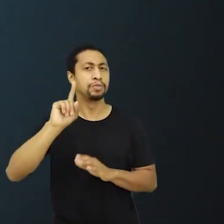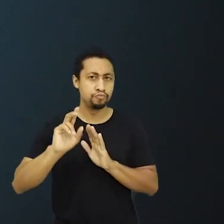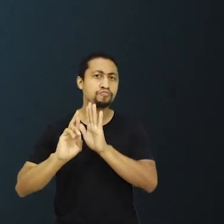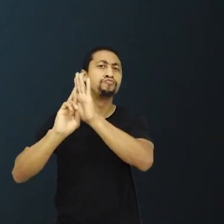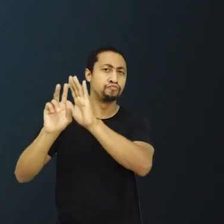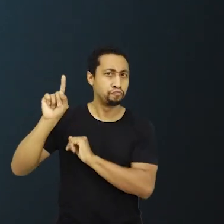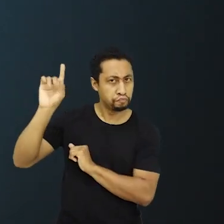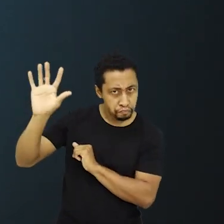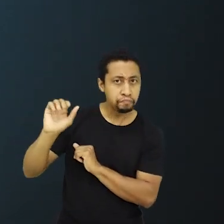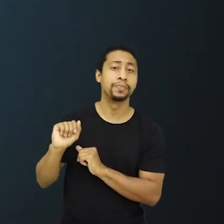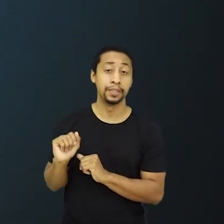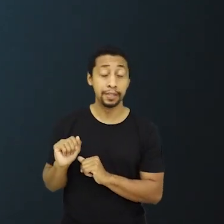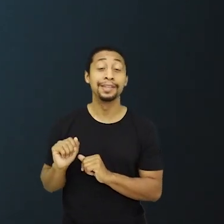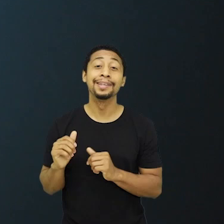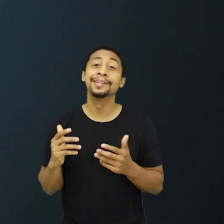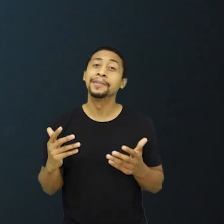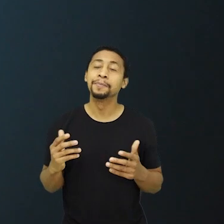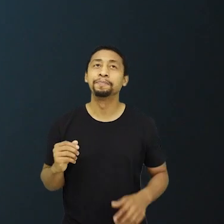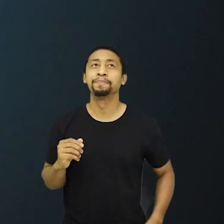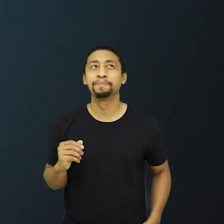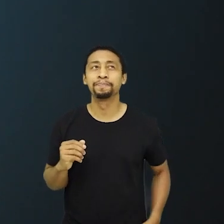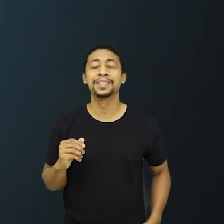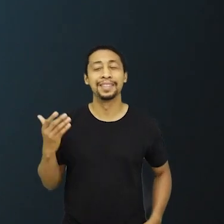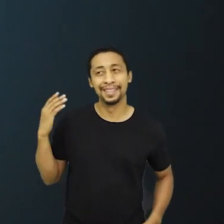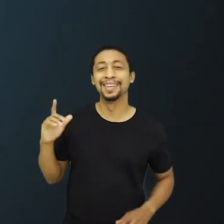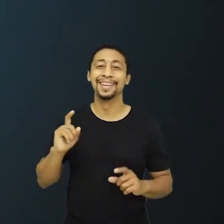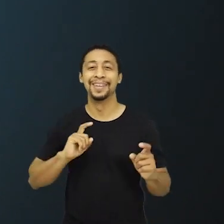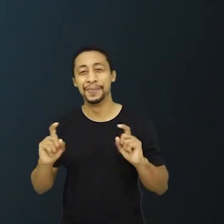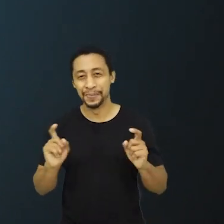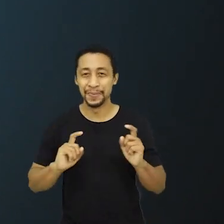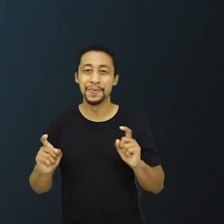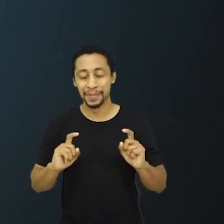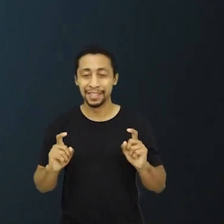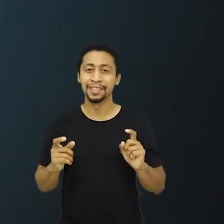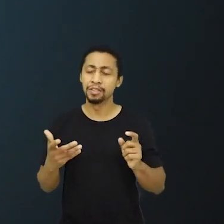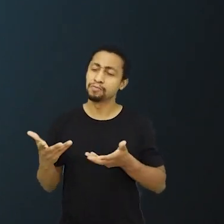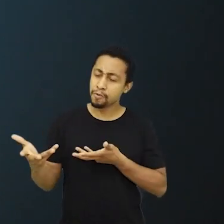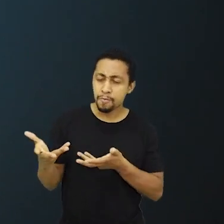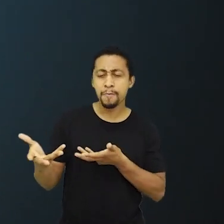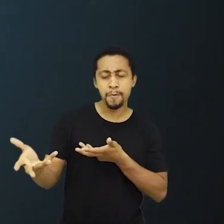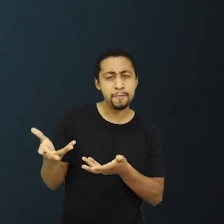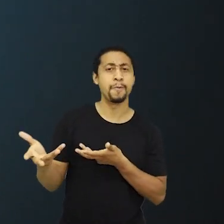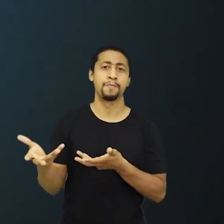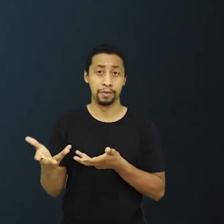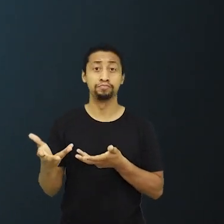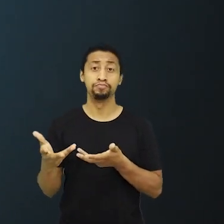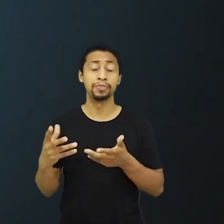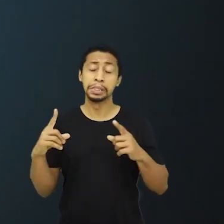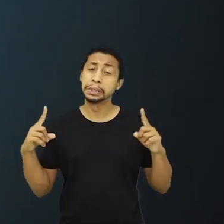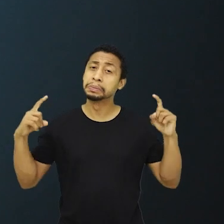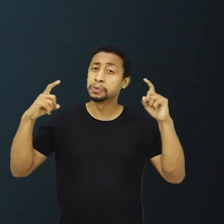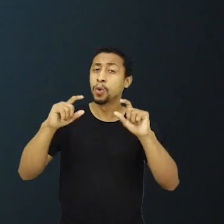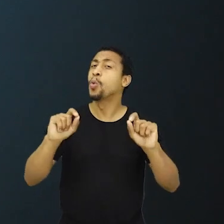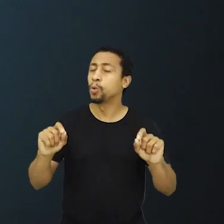E nessas reuniões a gente discutia muito as dificuldades mais ligadas à